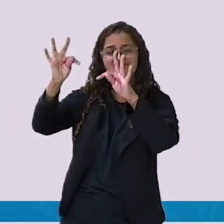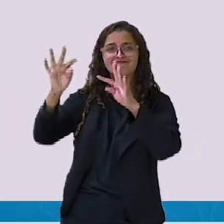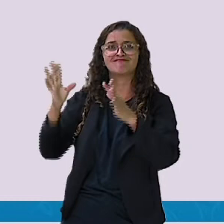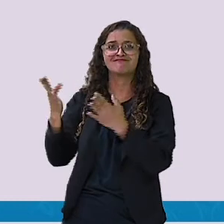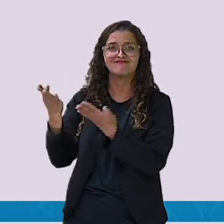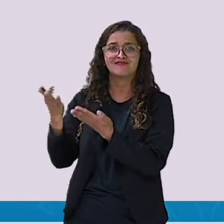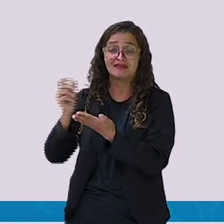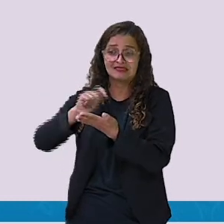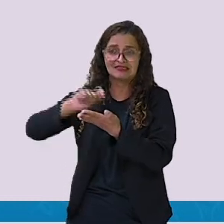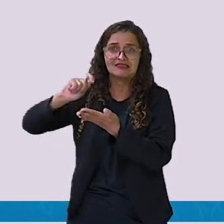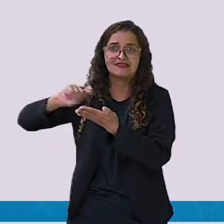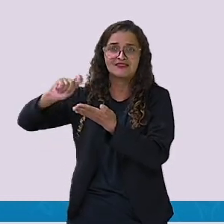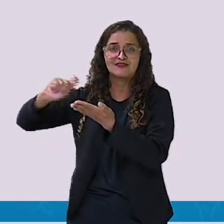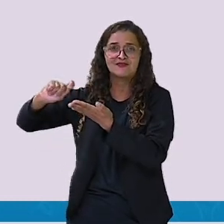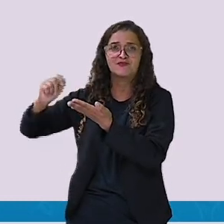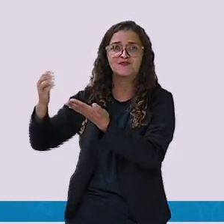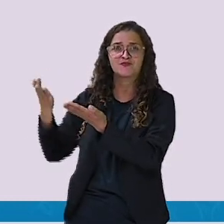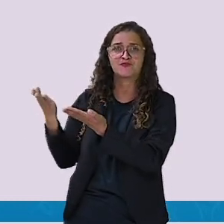Coloca aí.